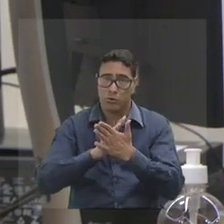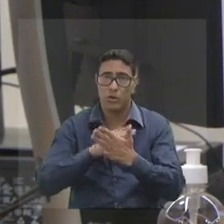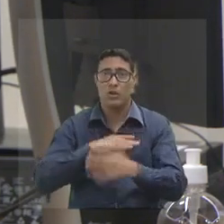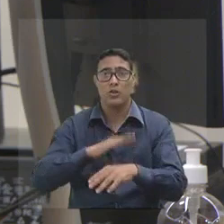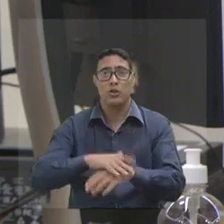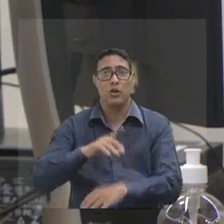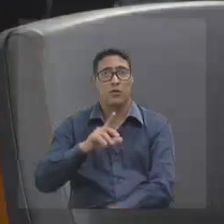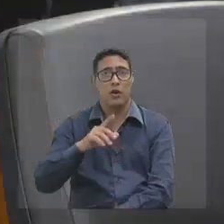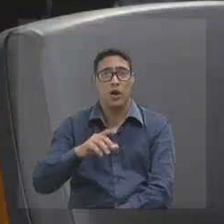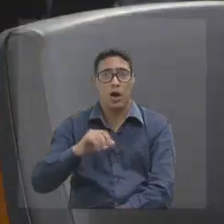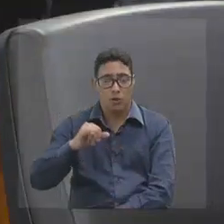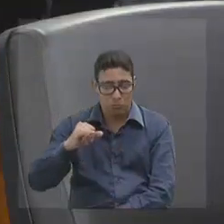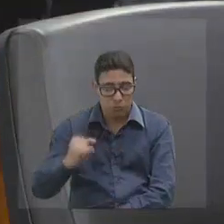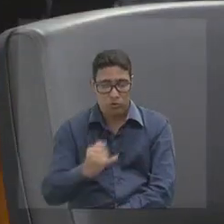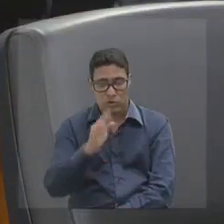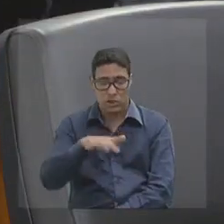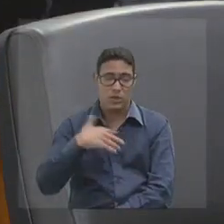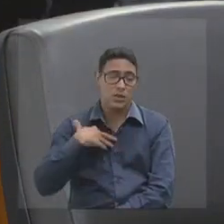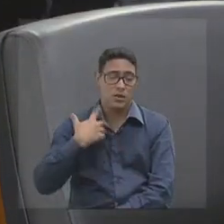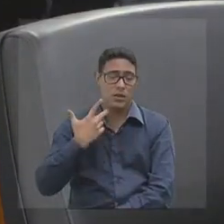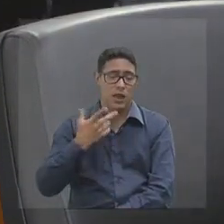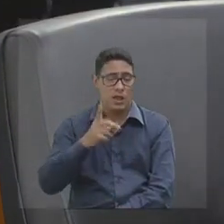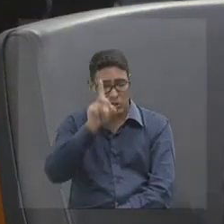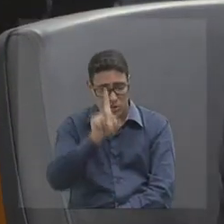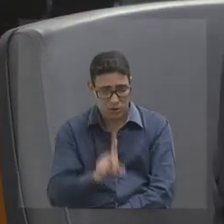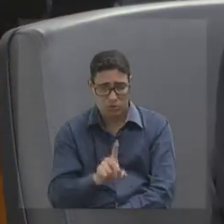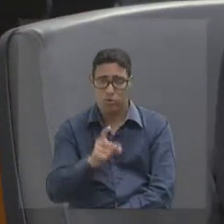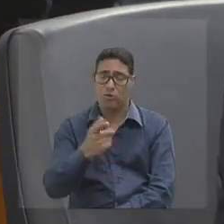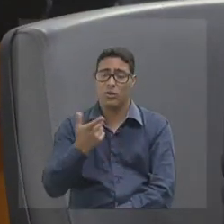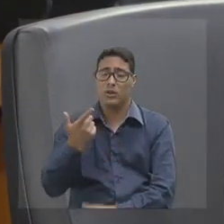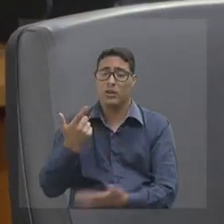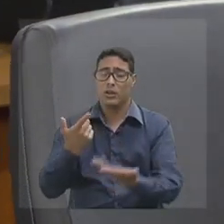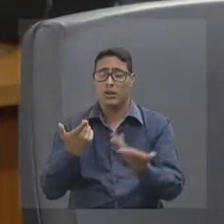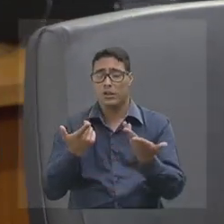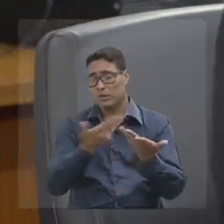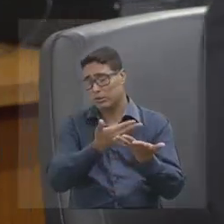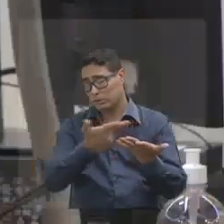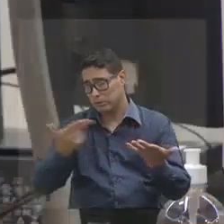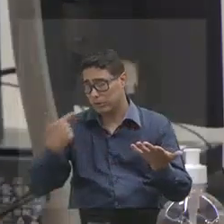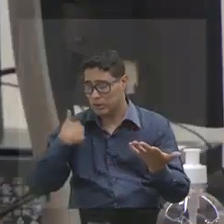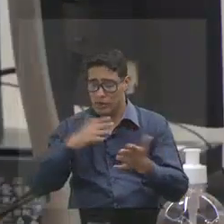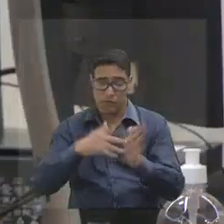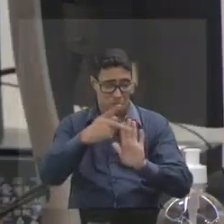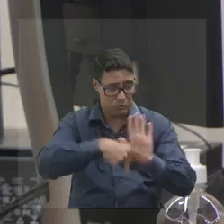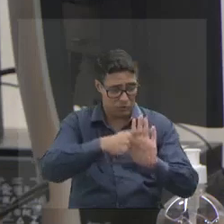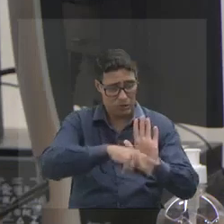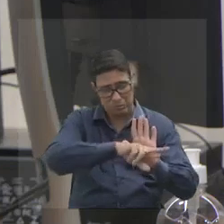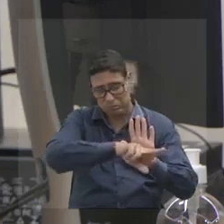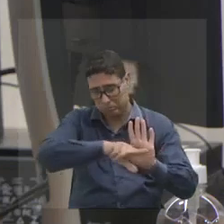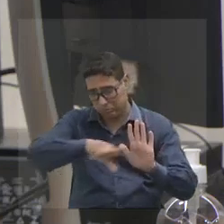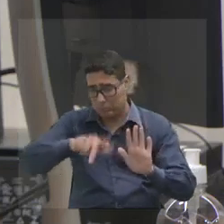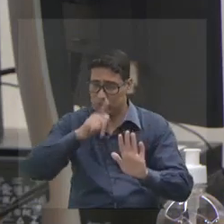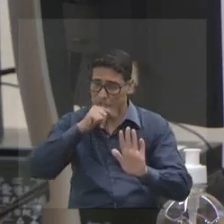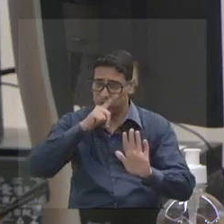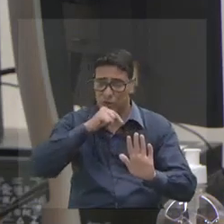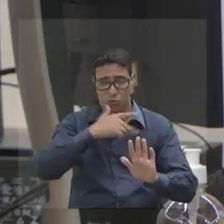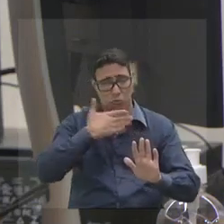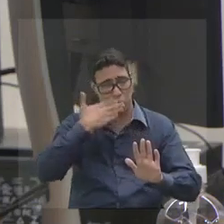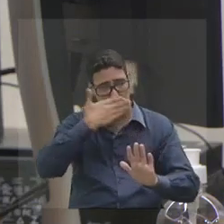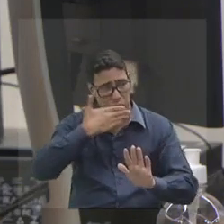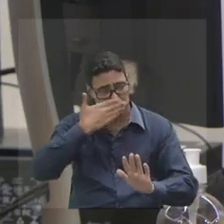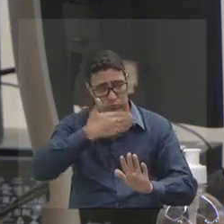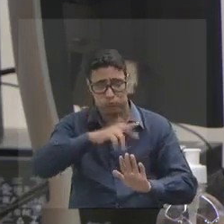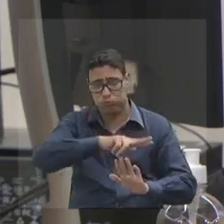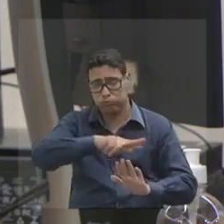diretor-geral do IDM por um período e através do Programa Água para Todos através do programa água doce que hoje